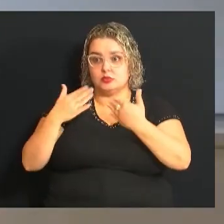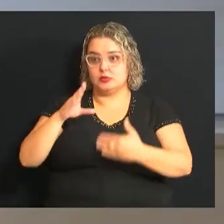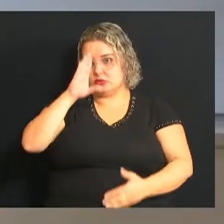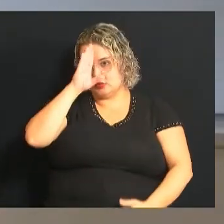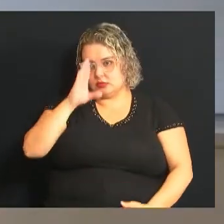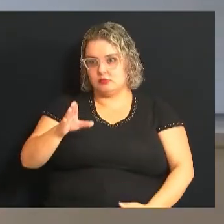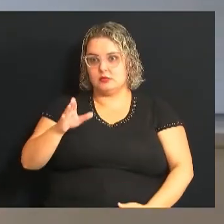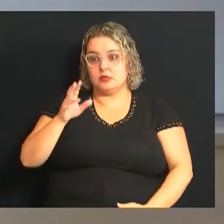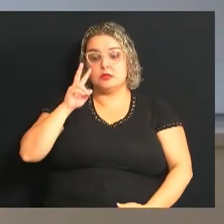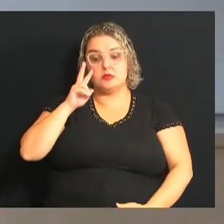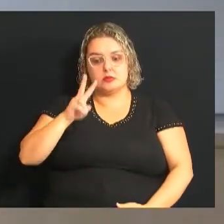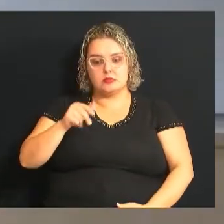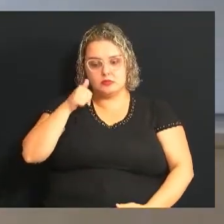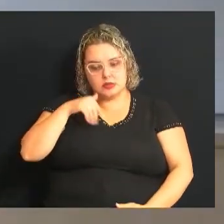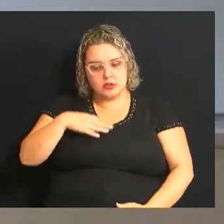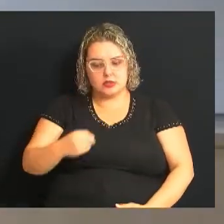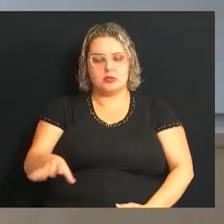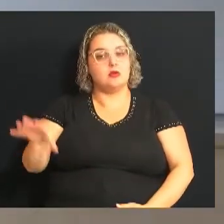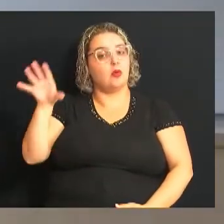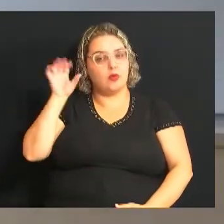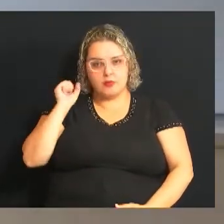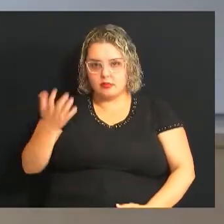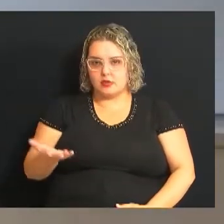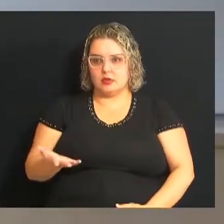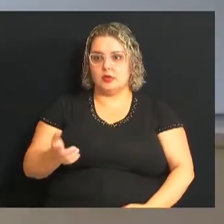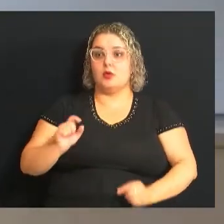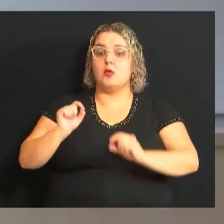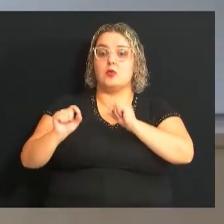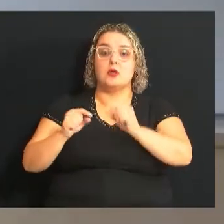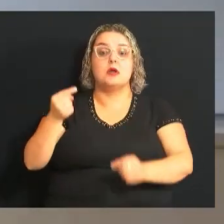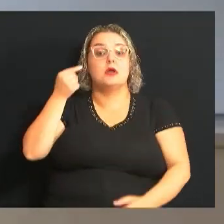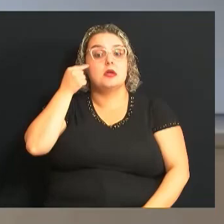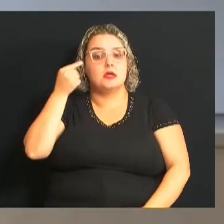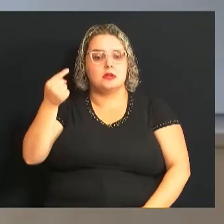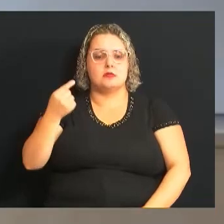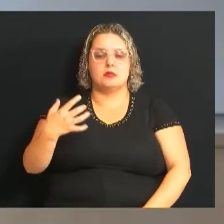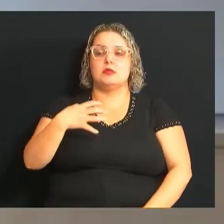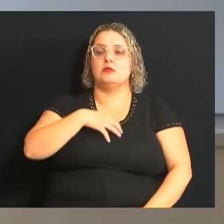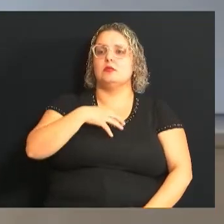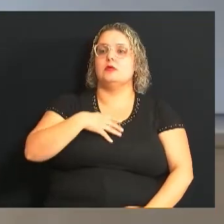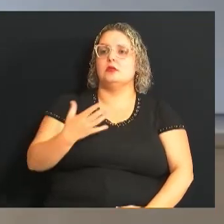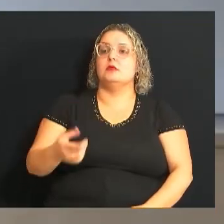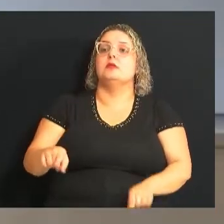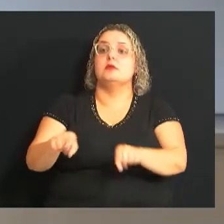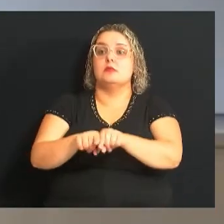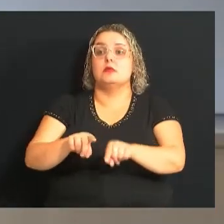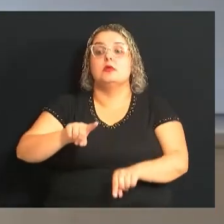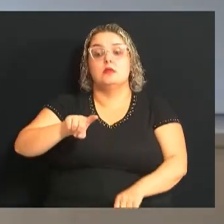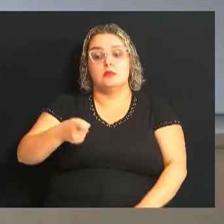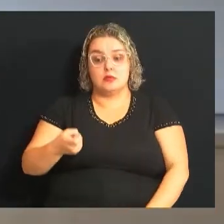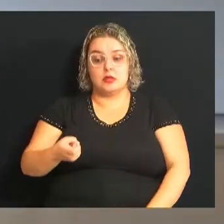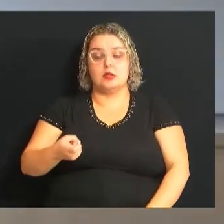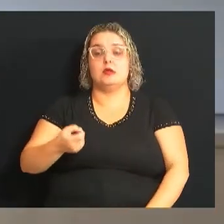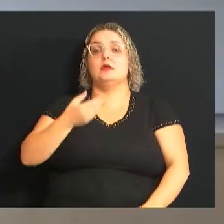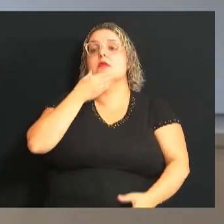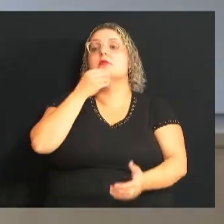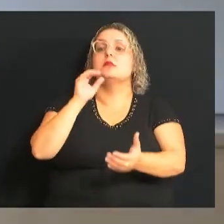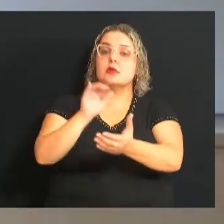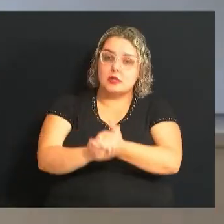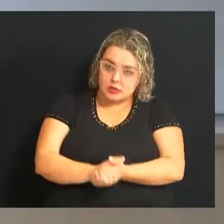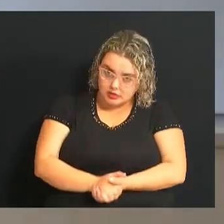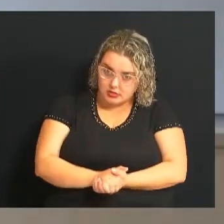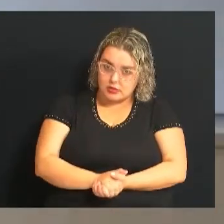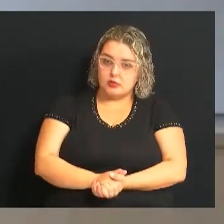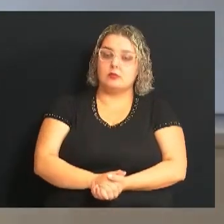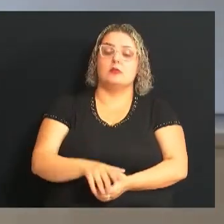o que essa filha está pensando, o que ela está sentindo, o que está incomodando. Ouvir também o ex-marido que está lá dentro, porque ele faz parte dessa história, não adianta achar